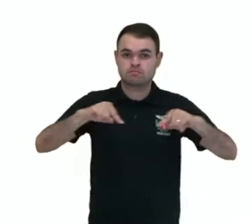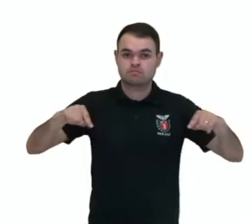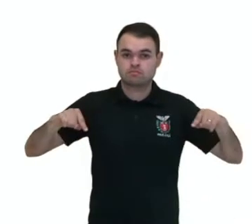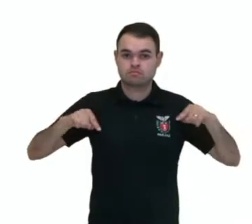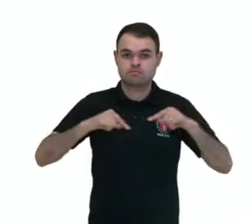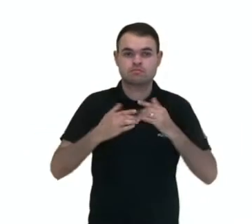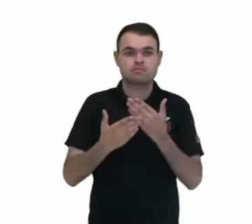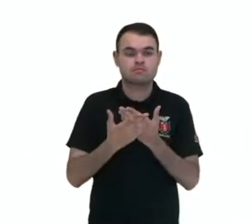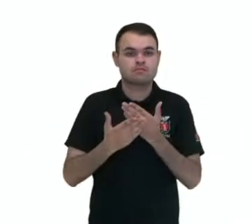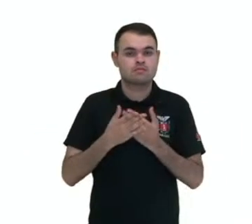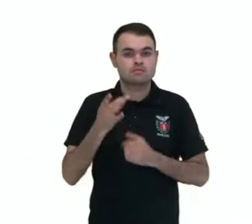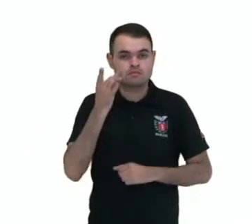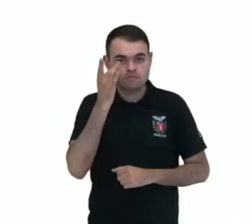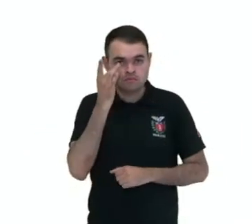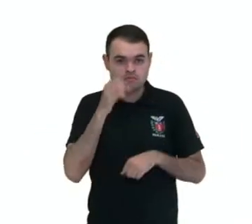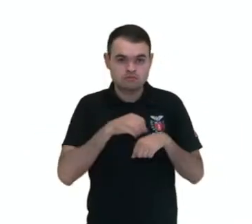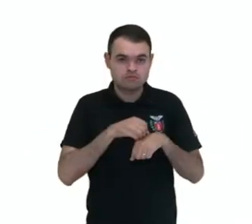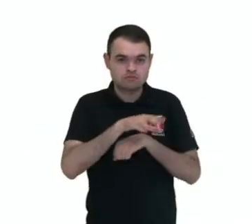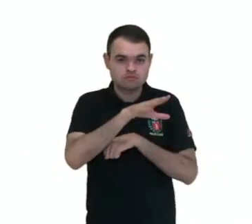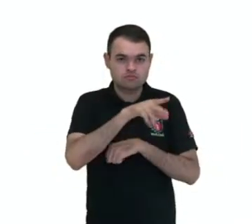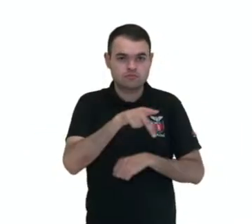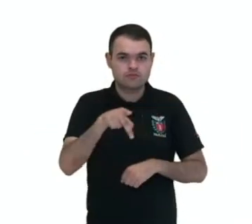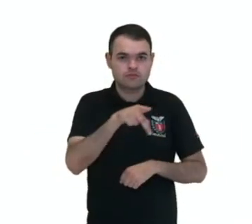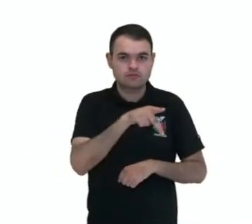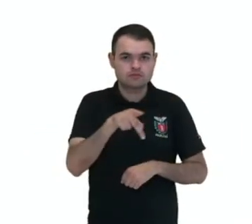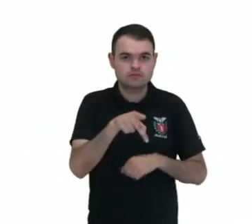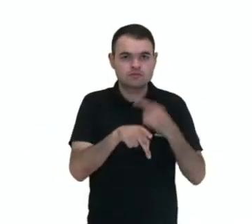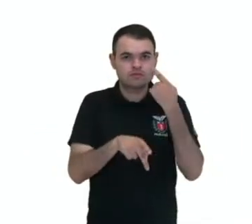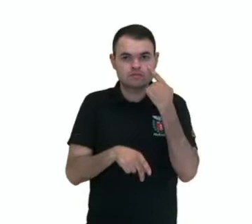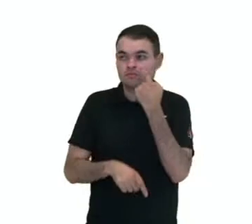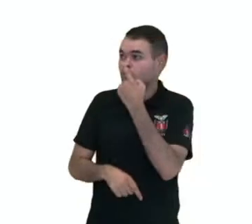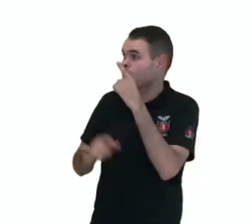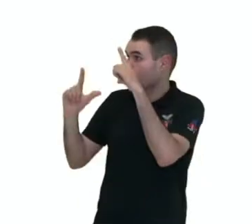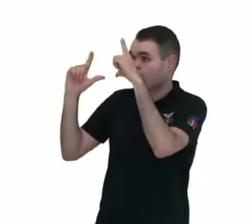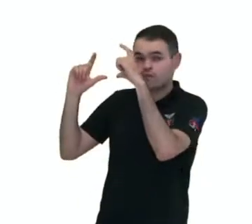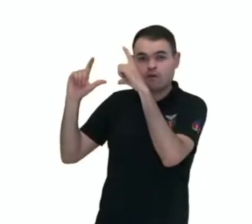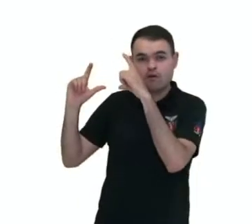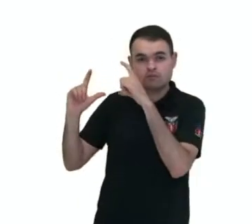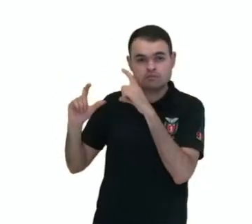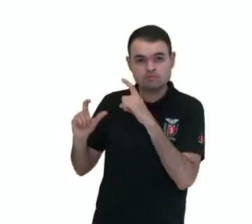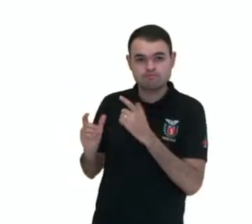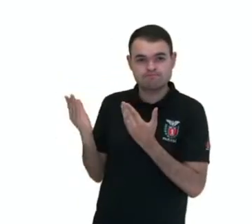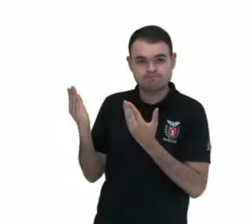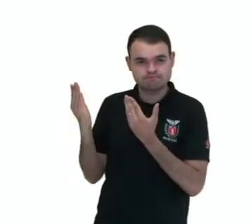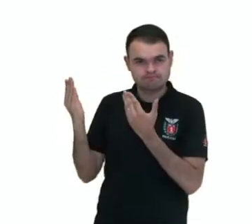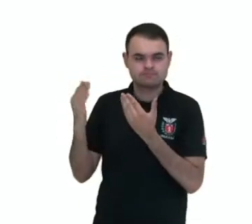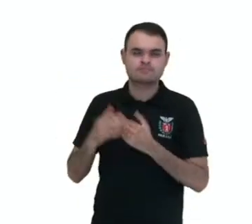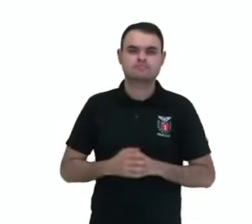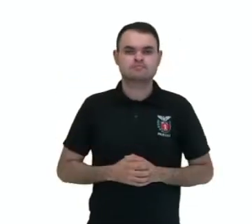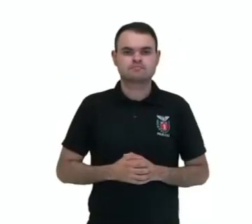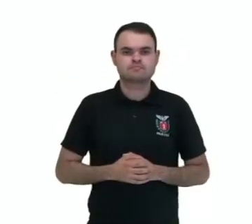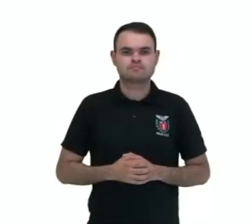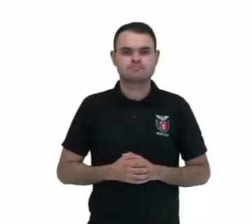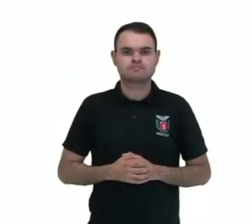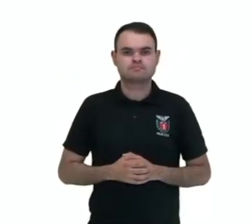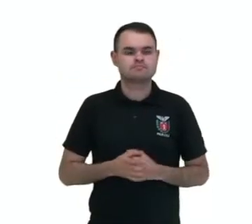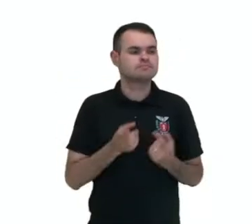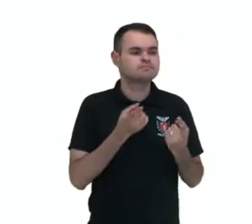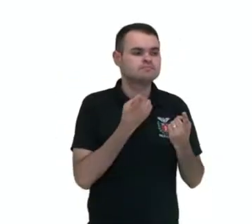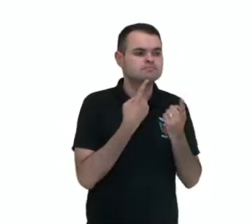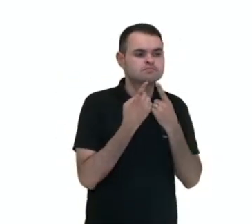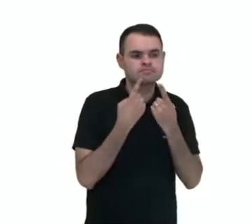seria sugerir ao professor para que vocês observem as fotografias presentes nesse slide e dialoguem com os